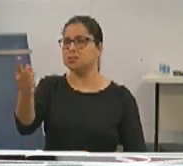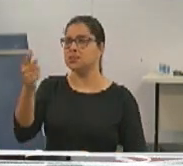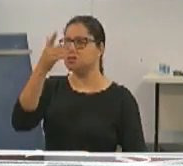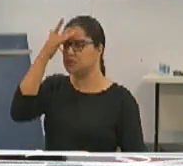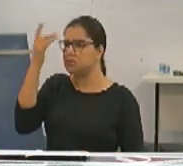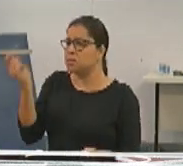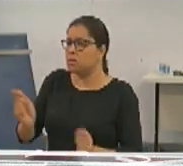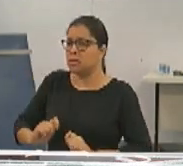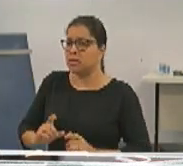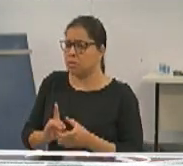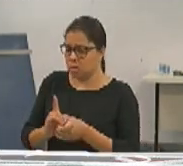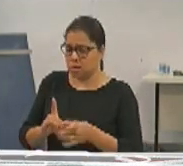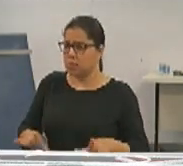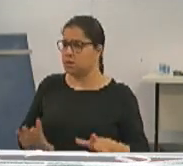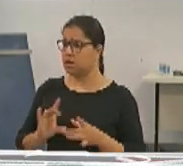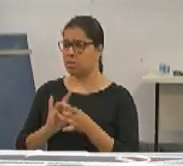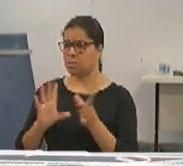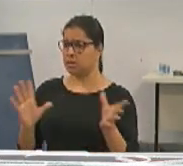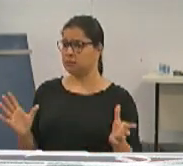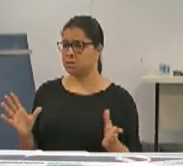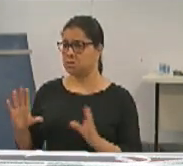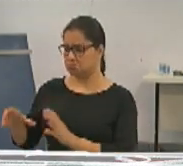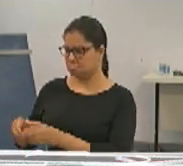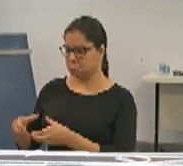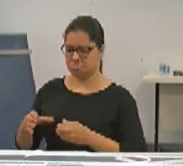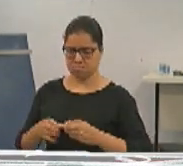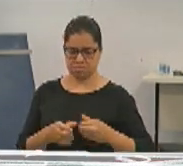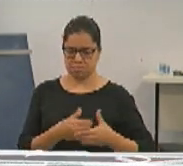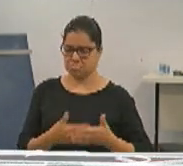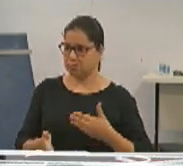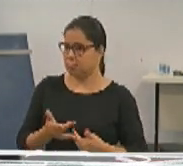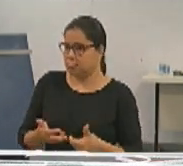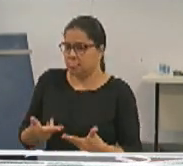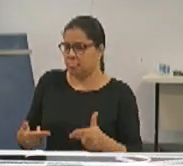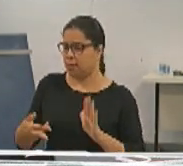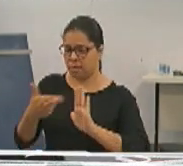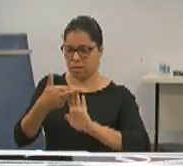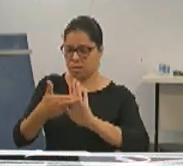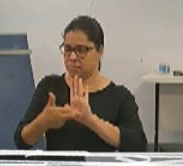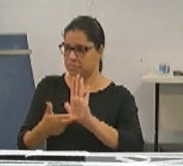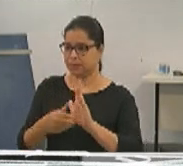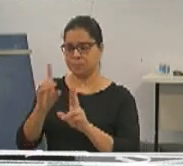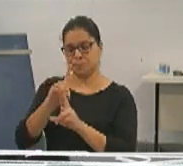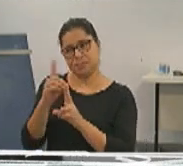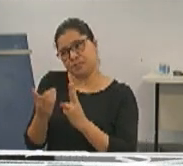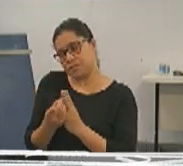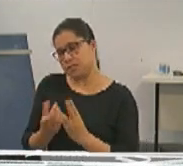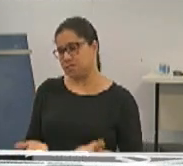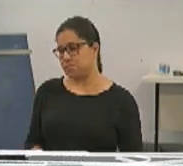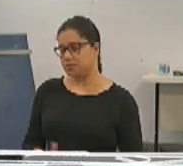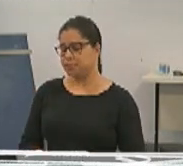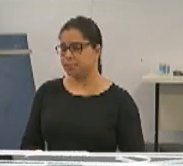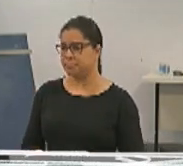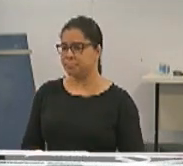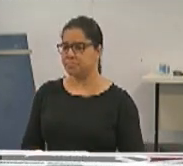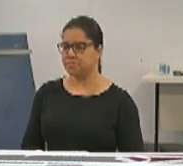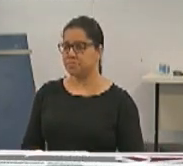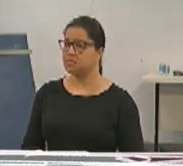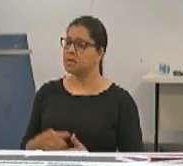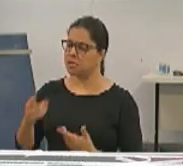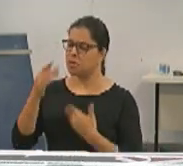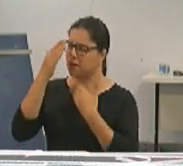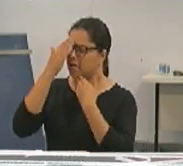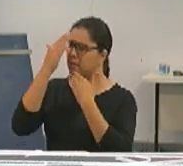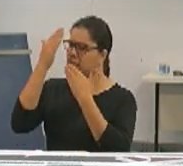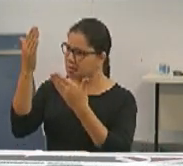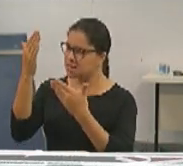Qualquer colega que atenda aos critérios, né, estabelecidos pelos regulamentos da universidade, né? E eu fico muito agradecido que